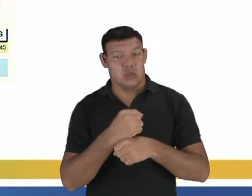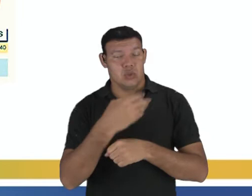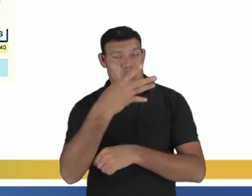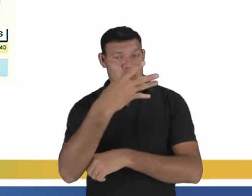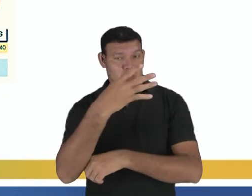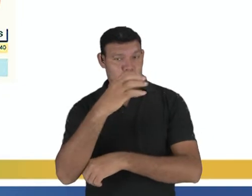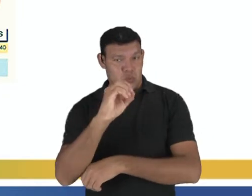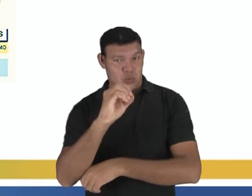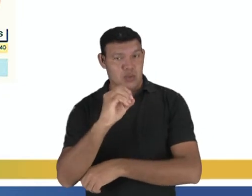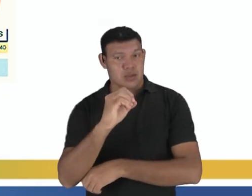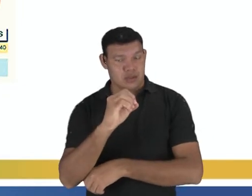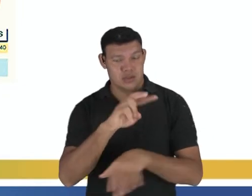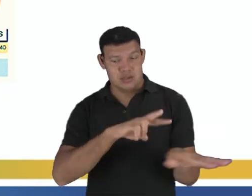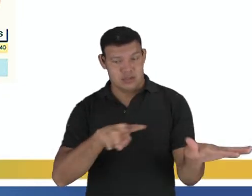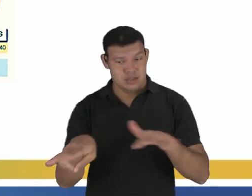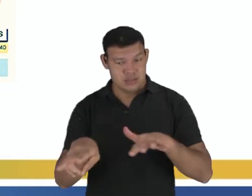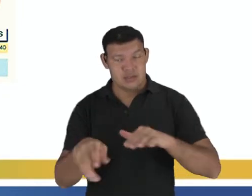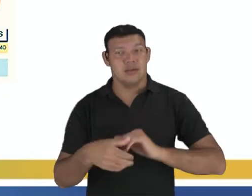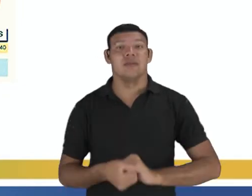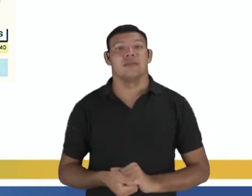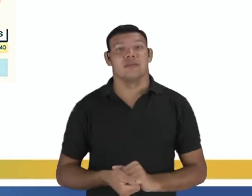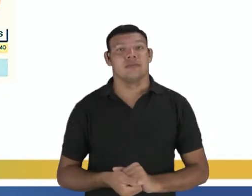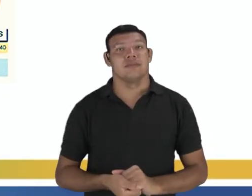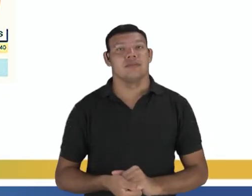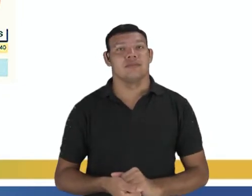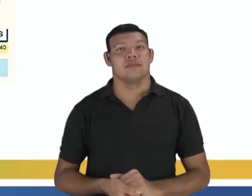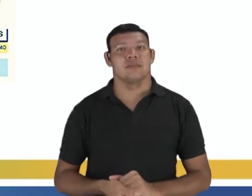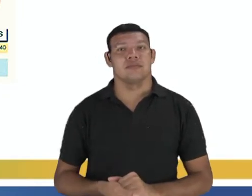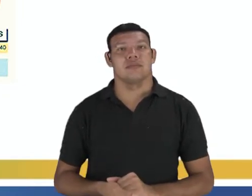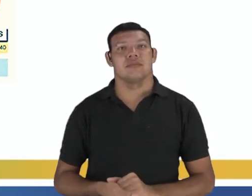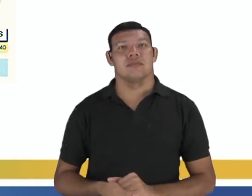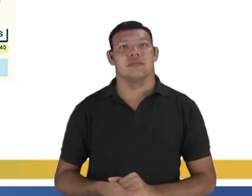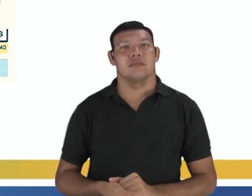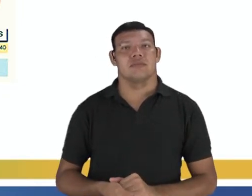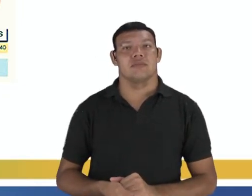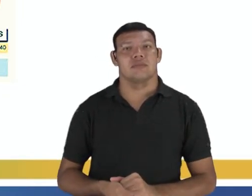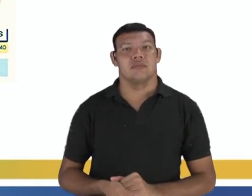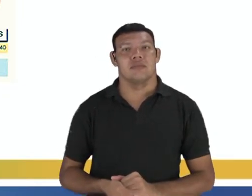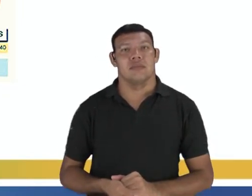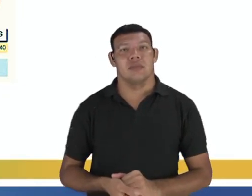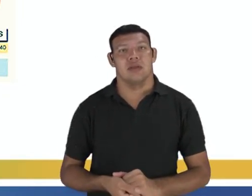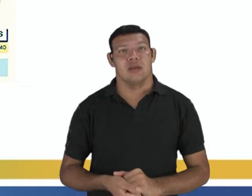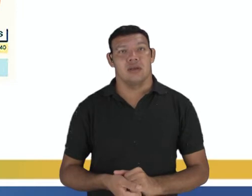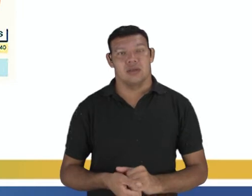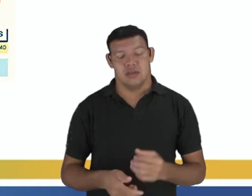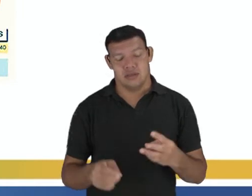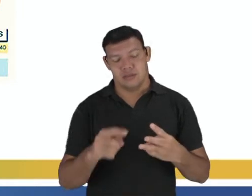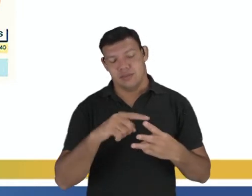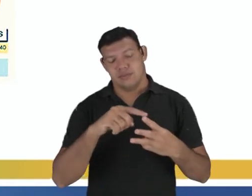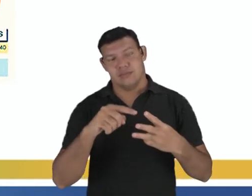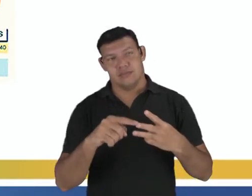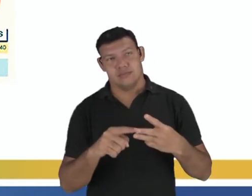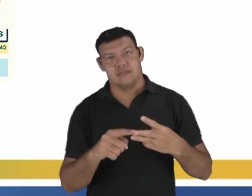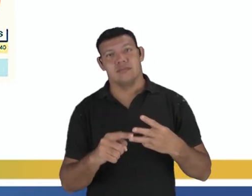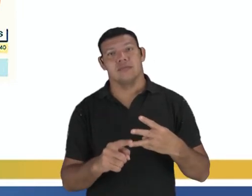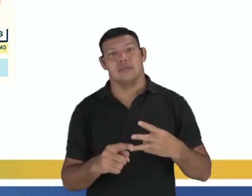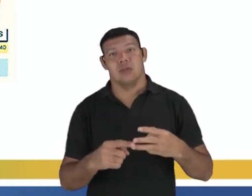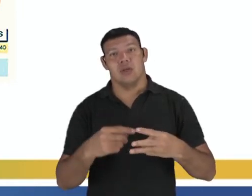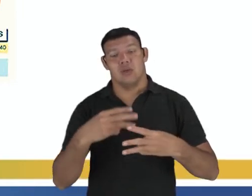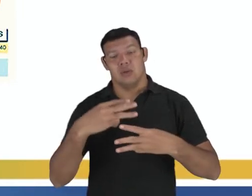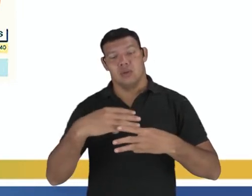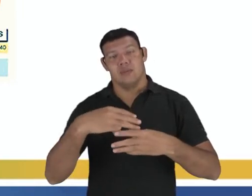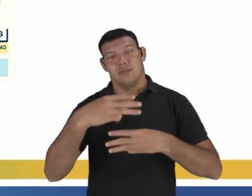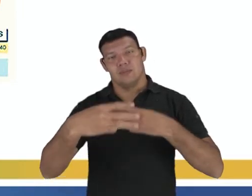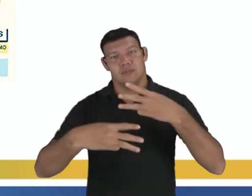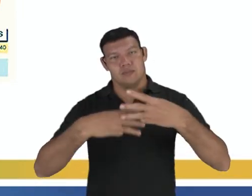de 40 semanas mais ou menos nove meses está então pode ser dividida em três trimestres tá cada trimestre ela é marcado